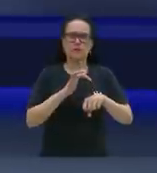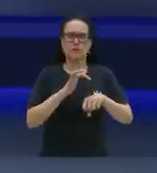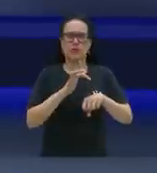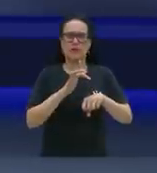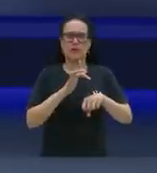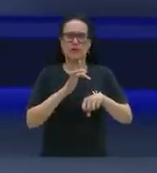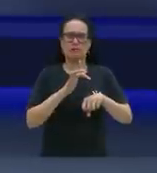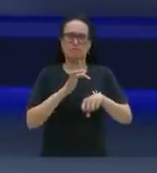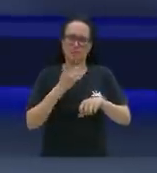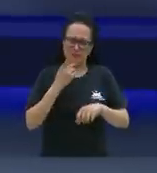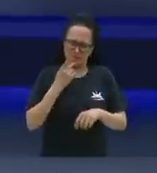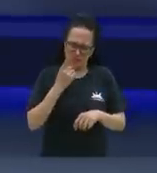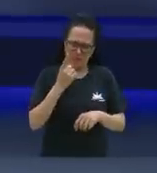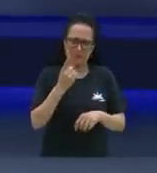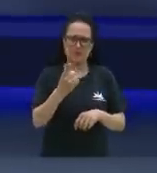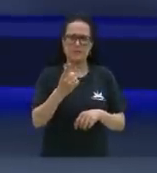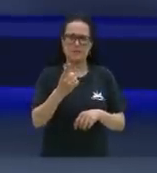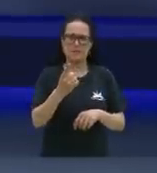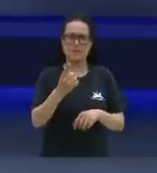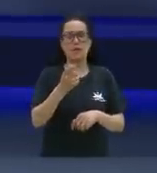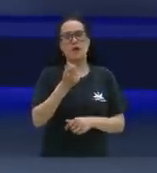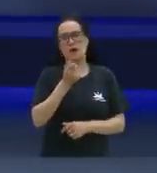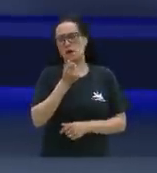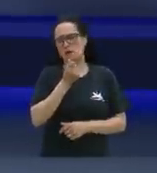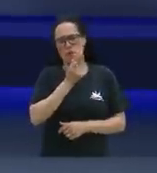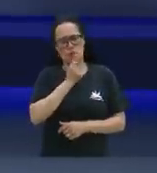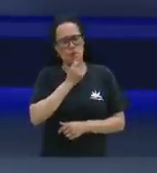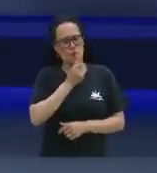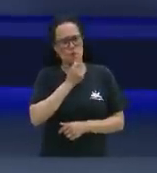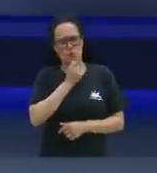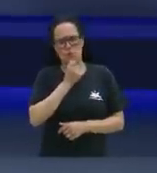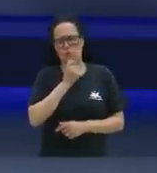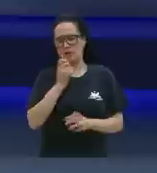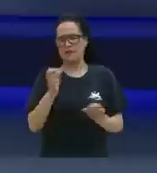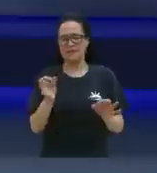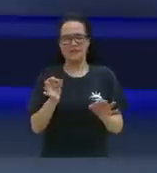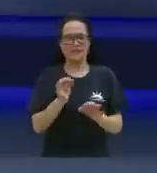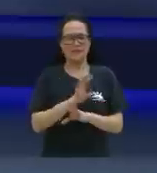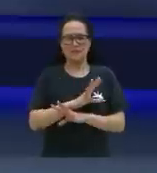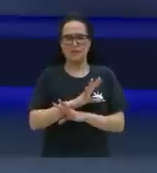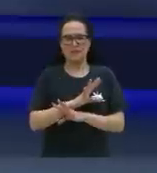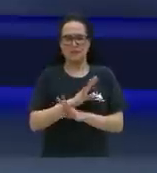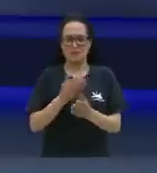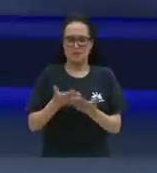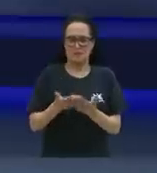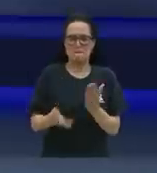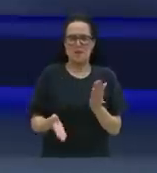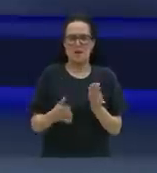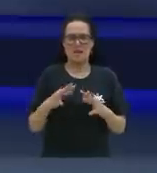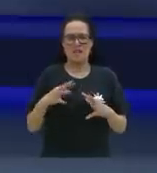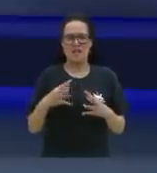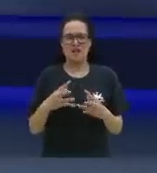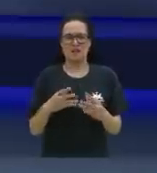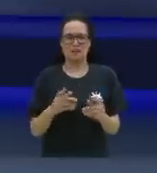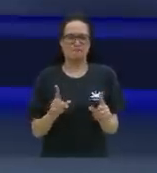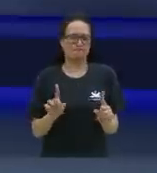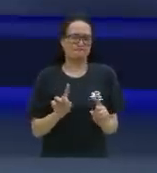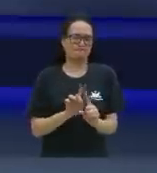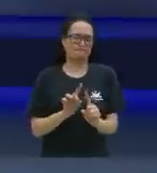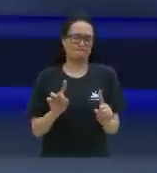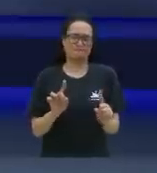dizer: não acabou, não tem nada perdido, sou